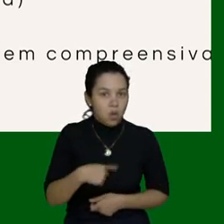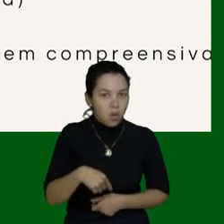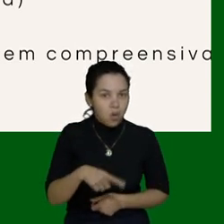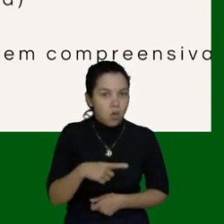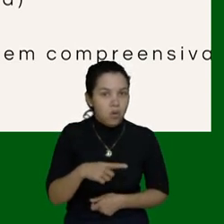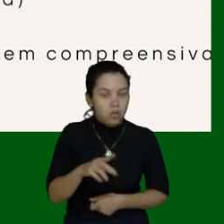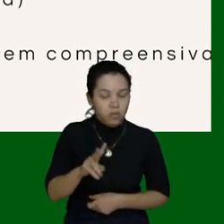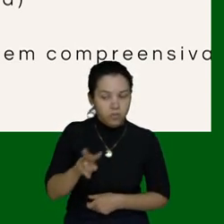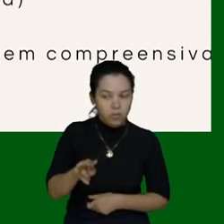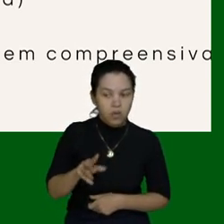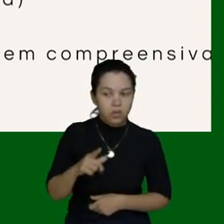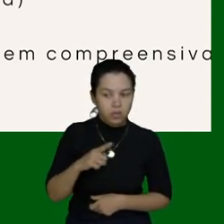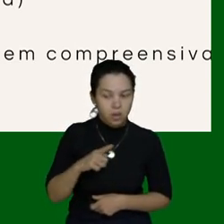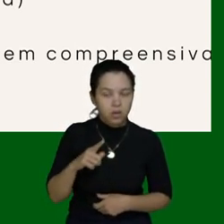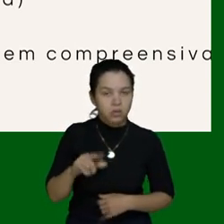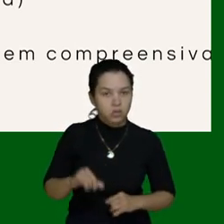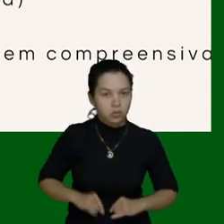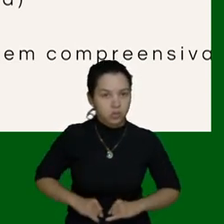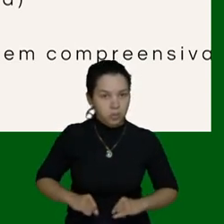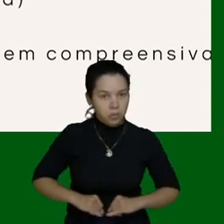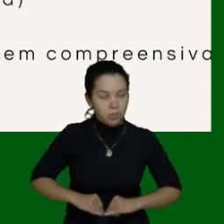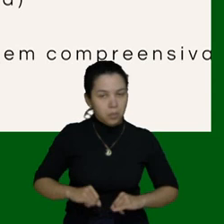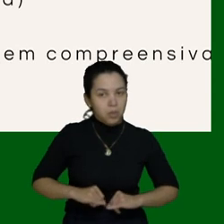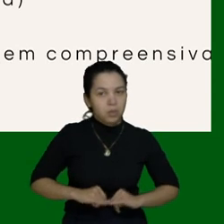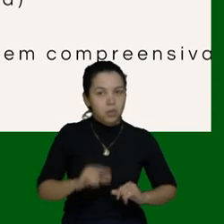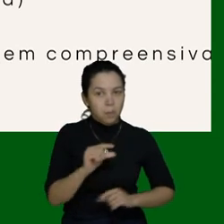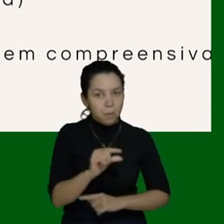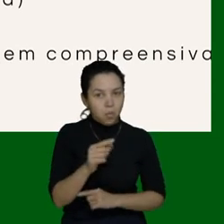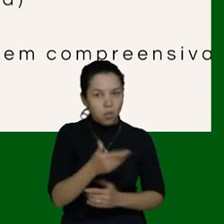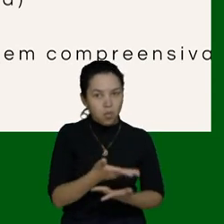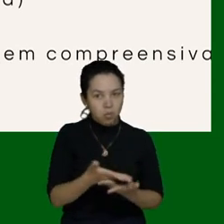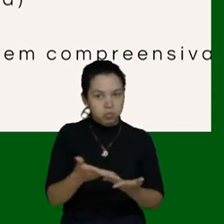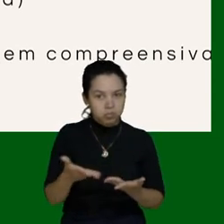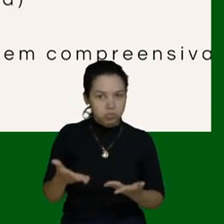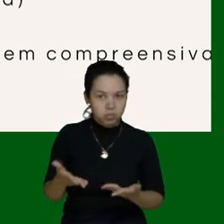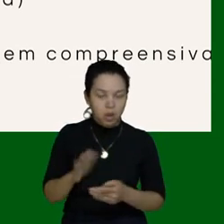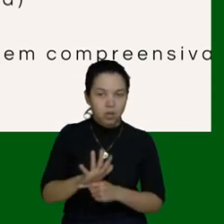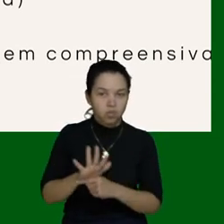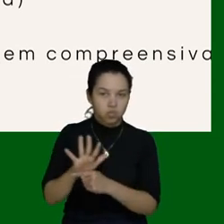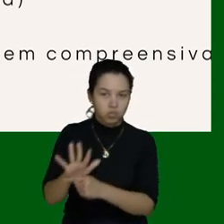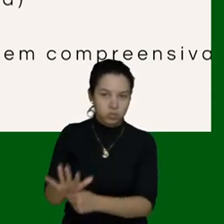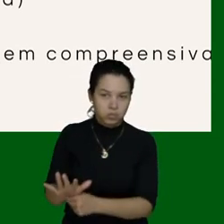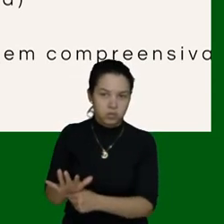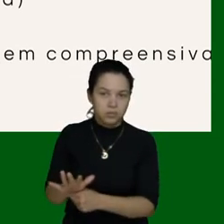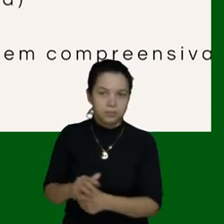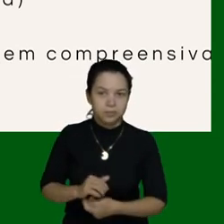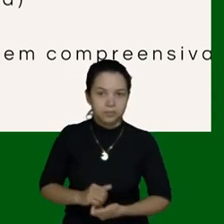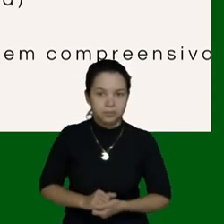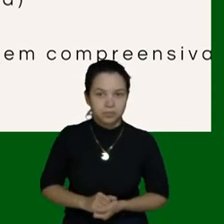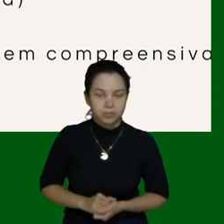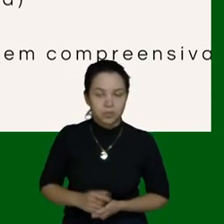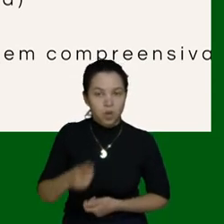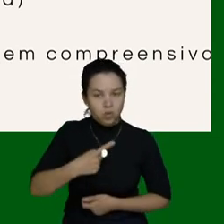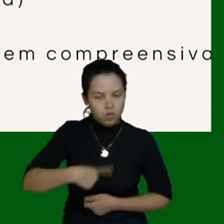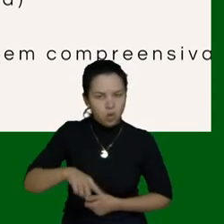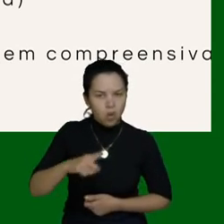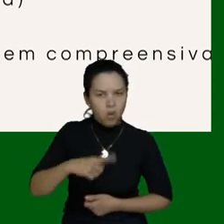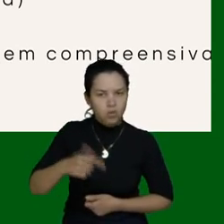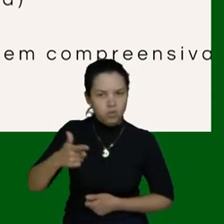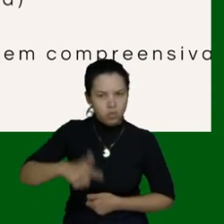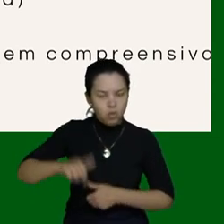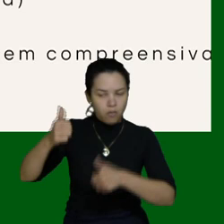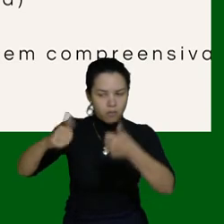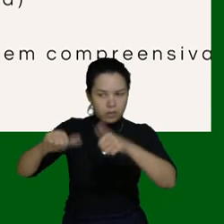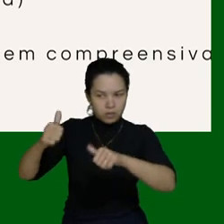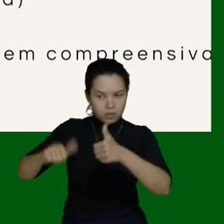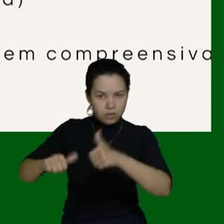sofrimento e pouco a gente poderia est de repente ajudando a gente tá revendo esses critérios junto à